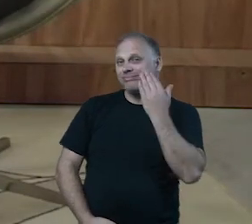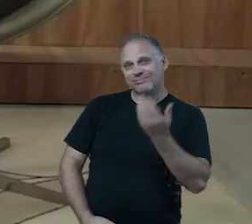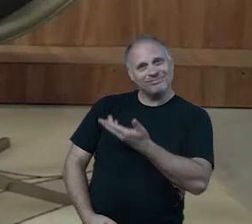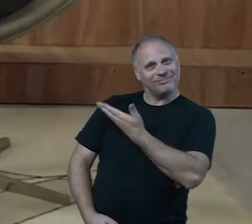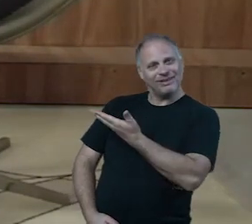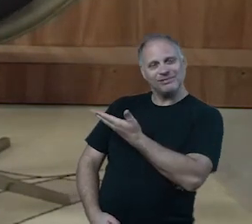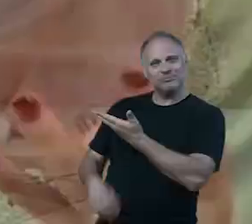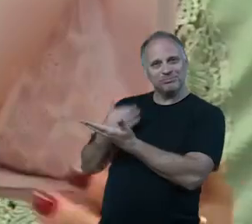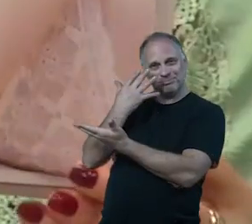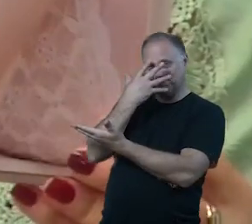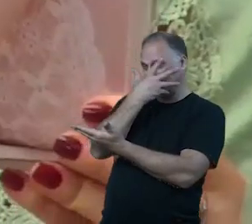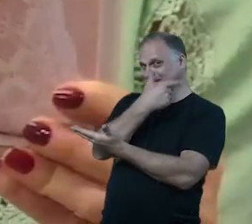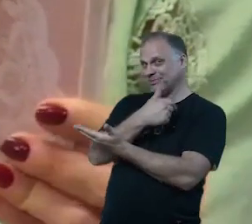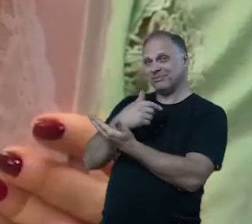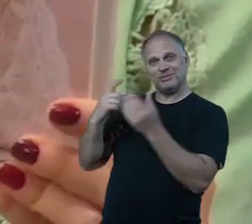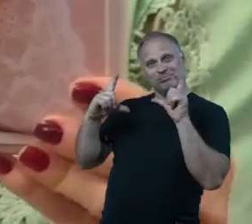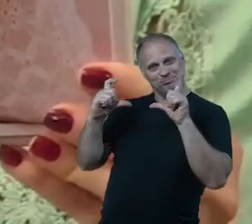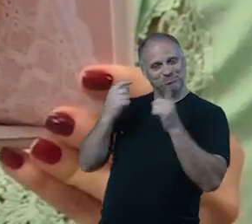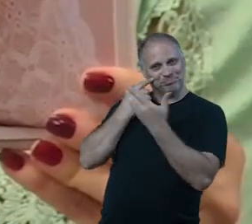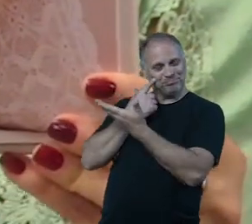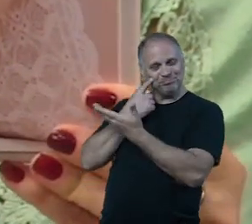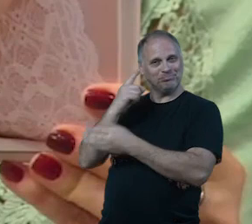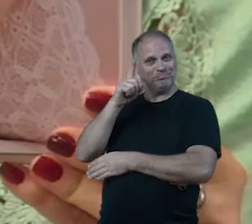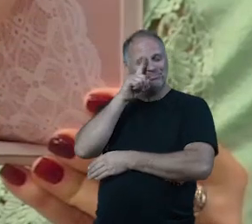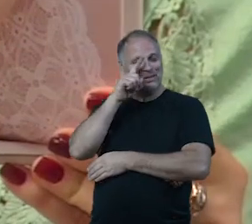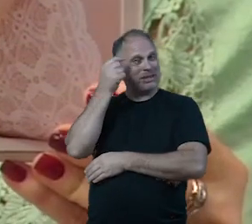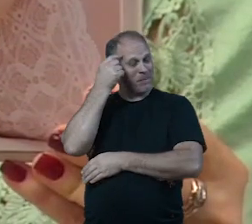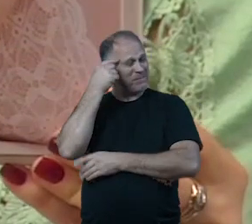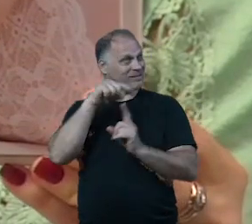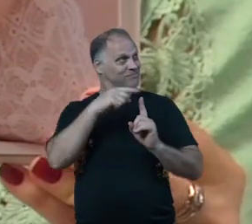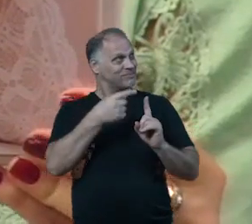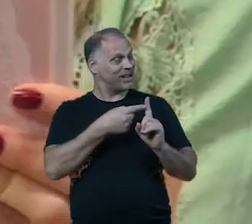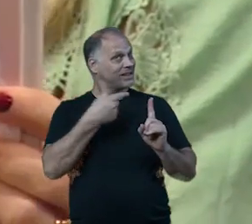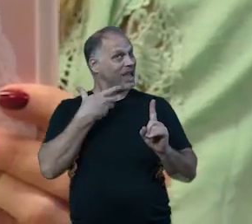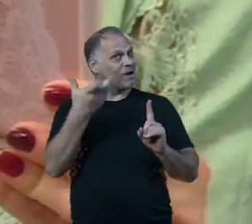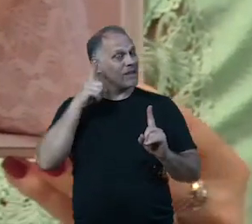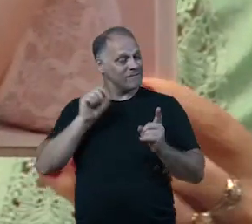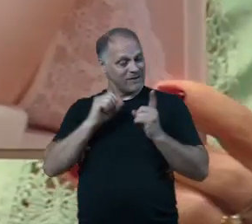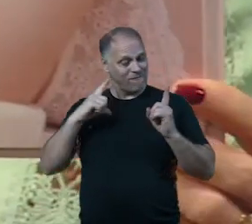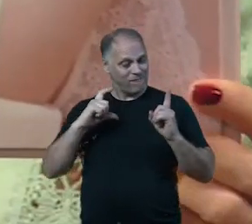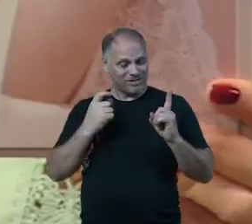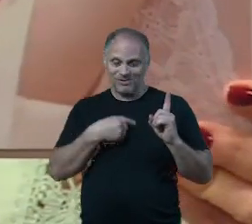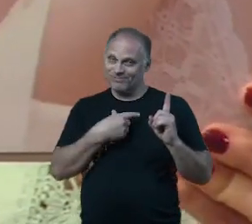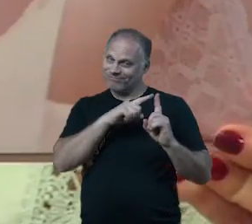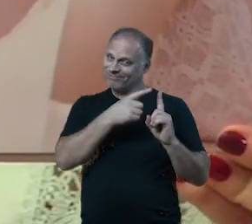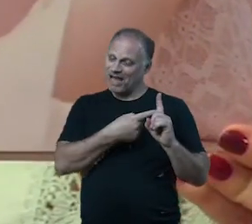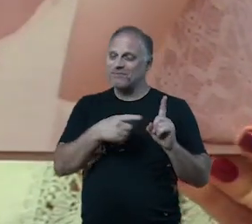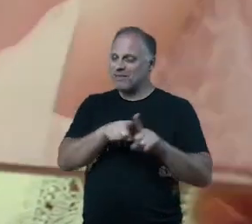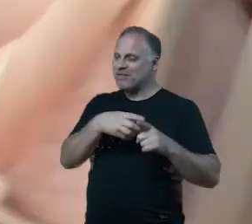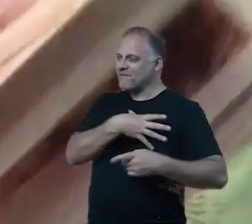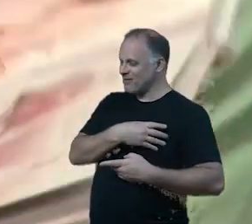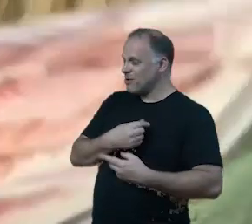Olha que coisa mais linda, gente, essas imagens aqui. Para as mamães que pensam em gestar e achar alguém para registrar essas fotografias,